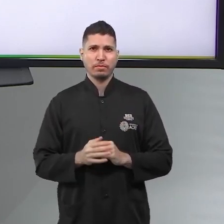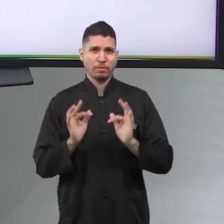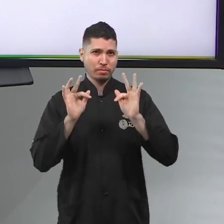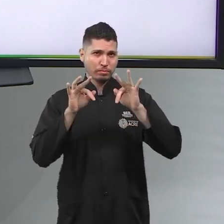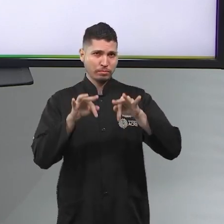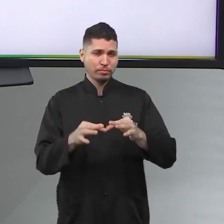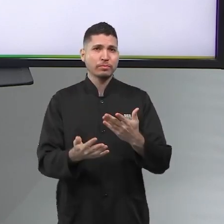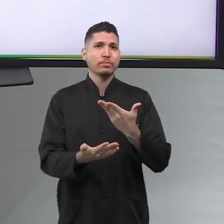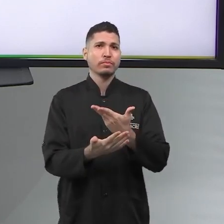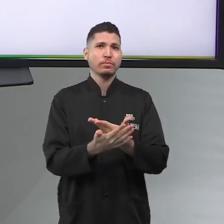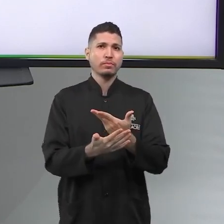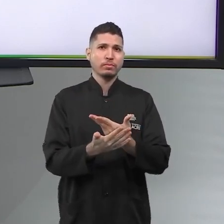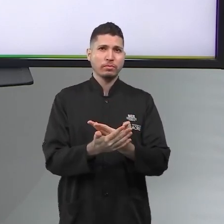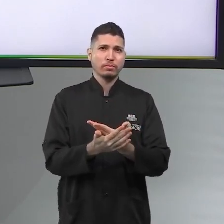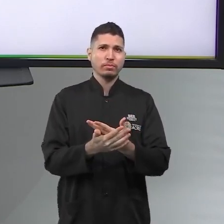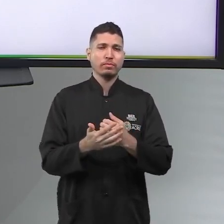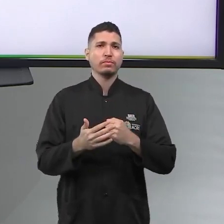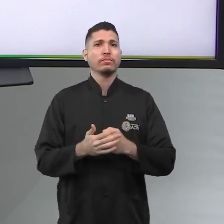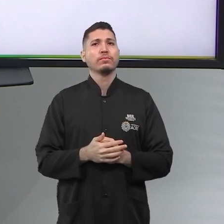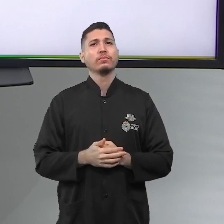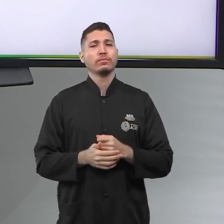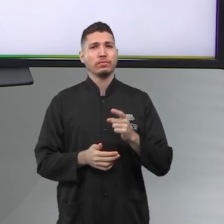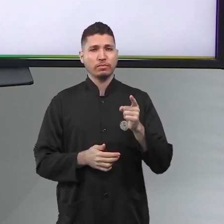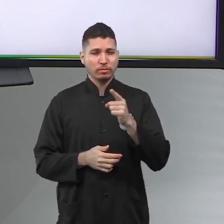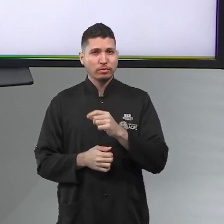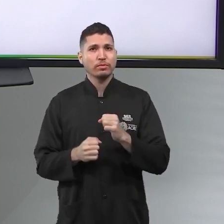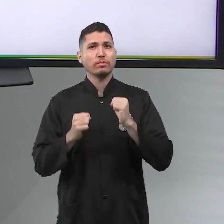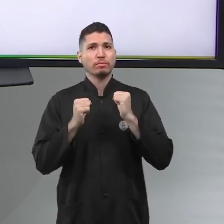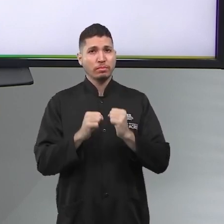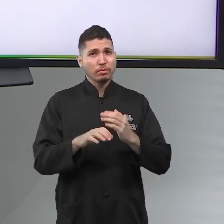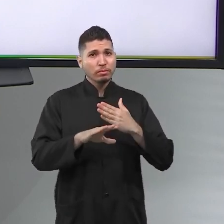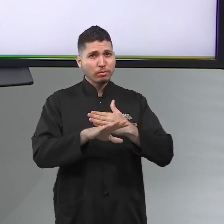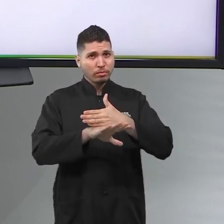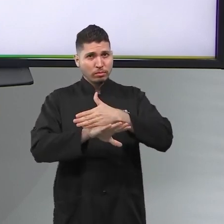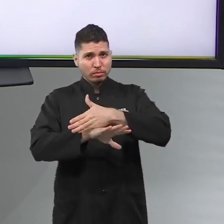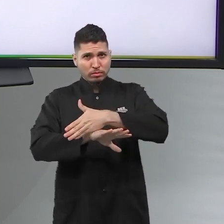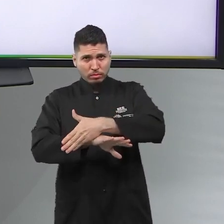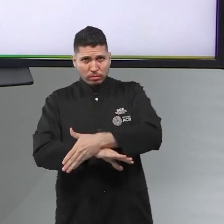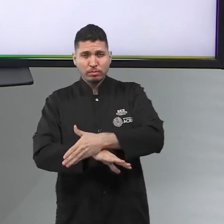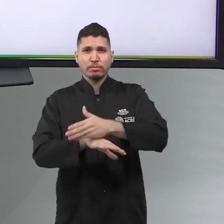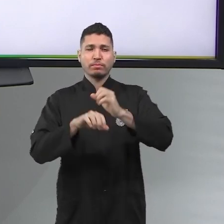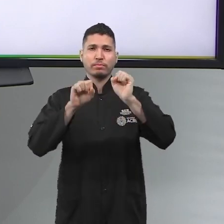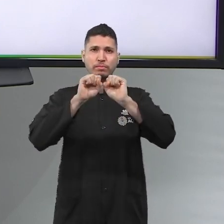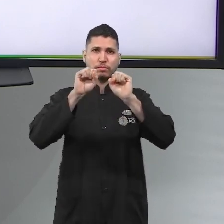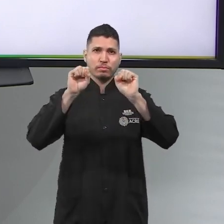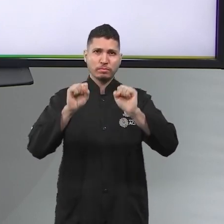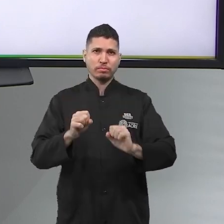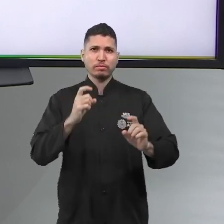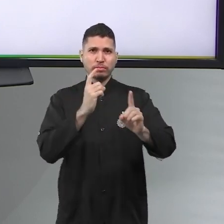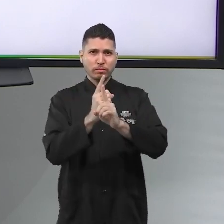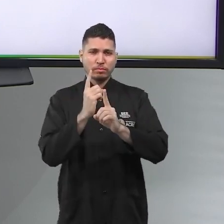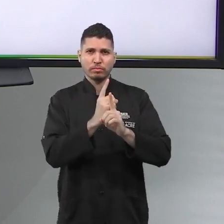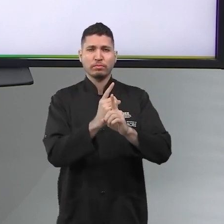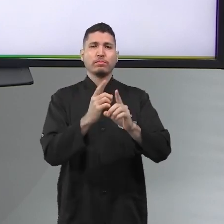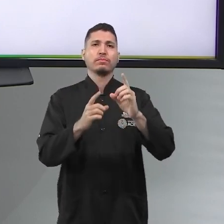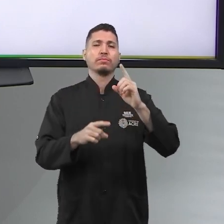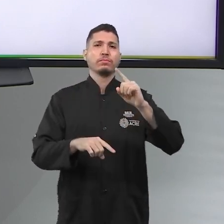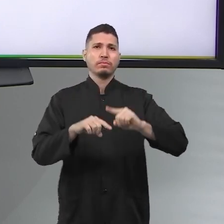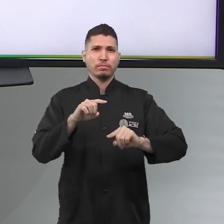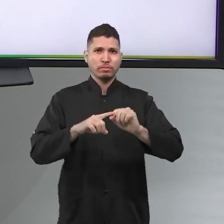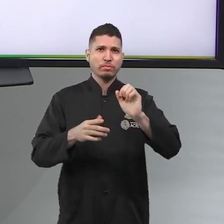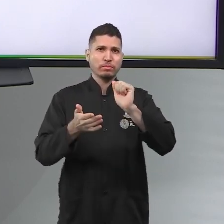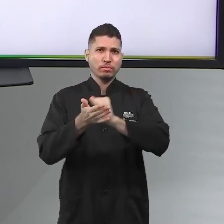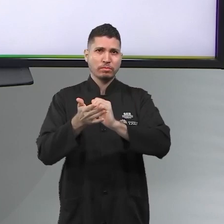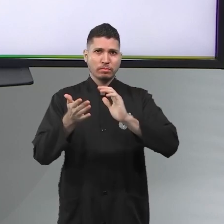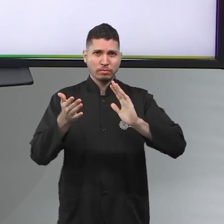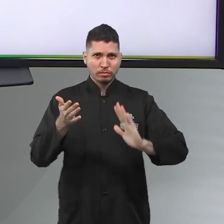esta videoaula, mas não deixe de acessar a nossa plataforma. Identifique os materiais e as